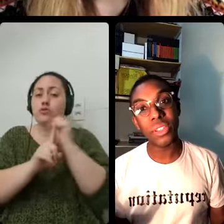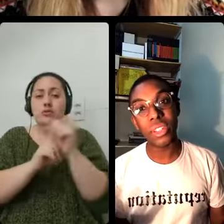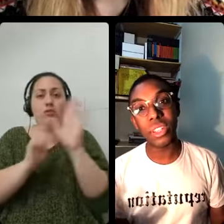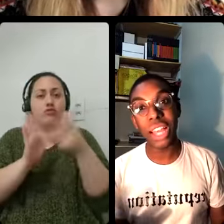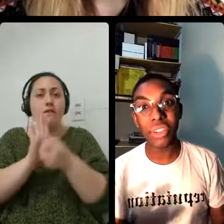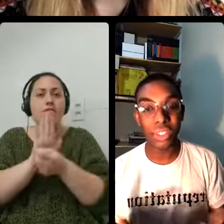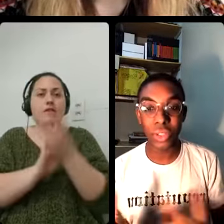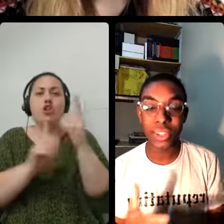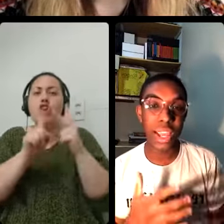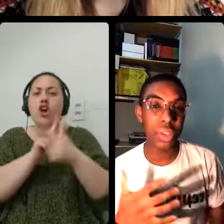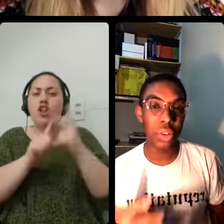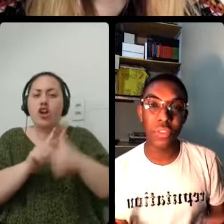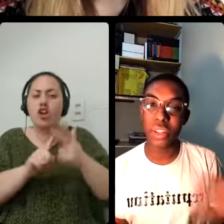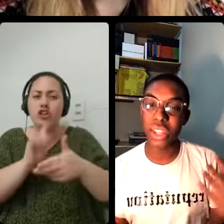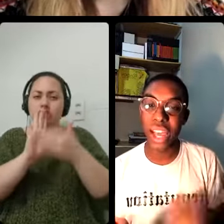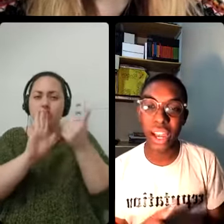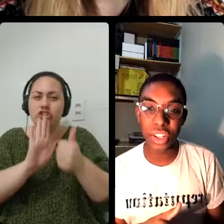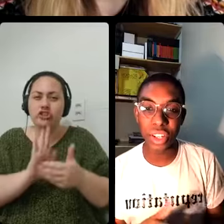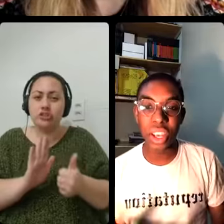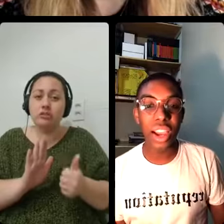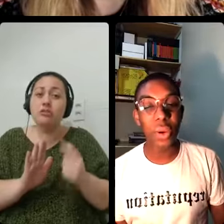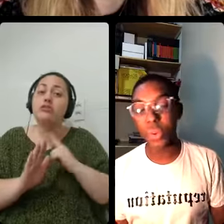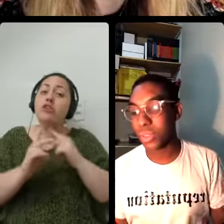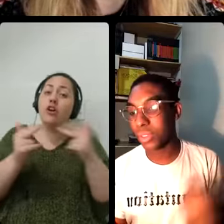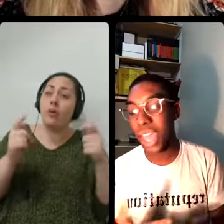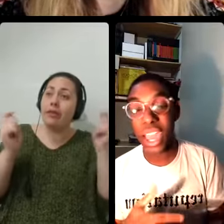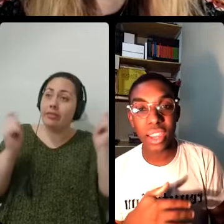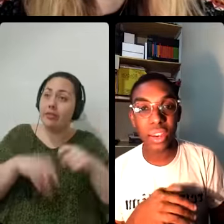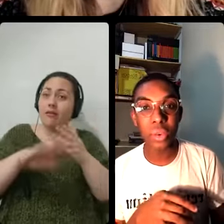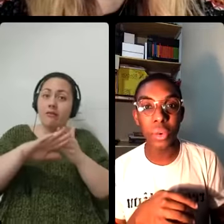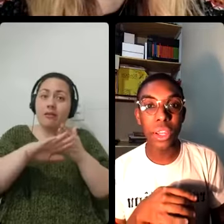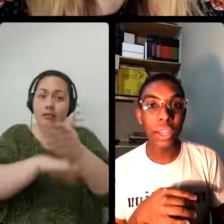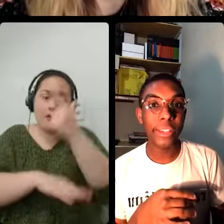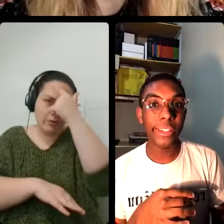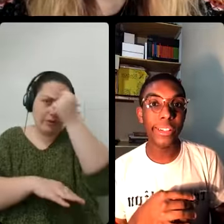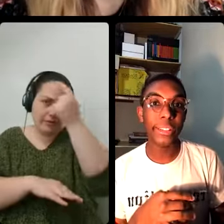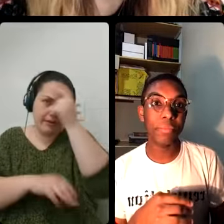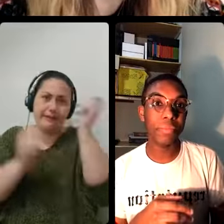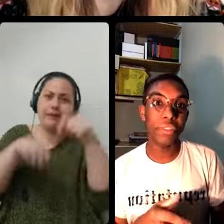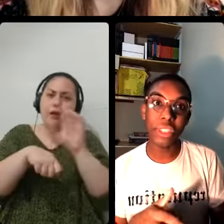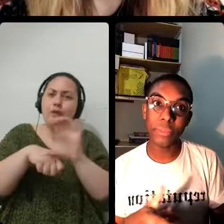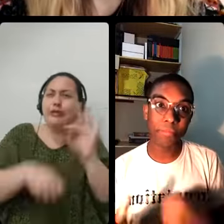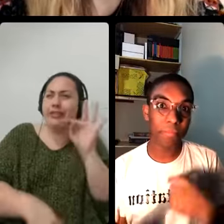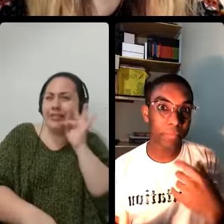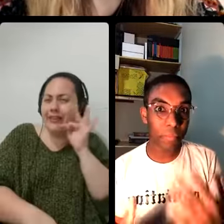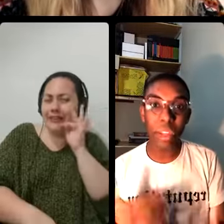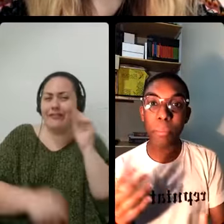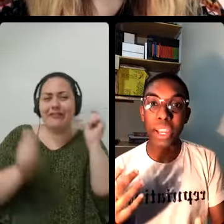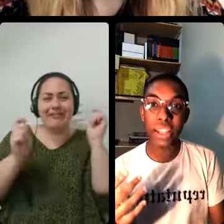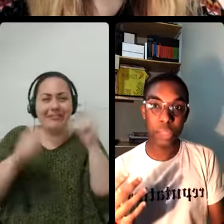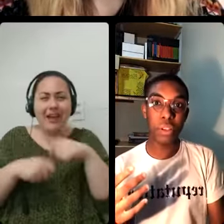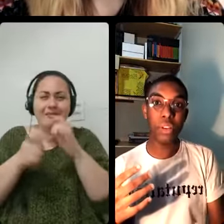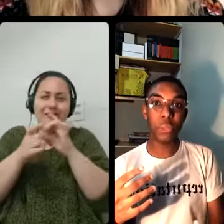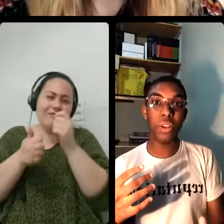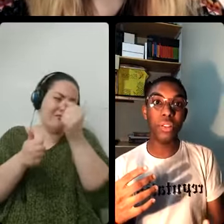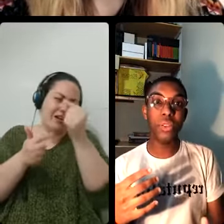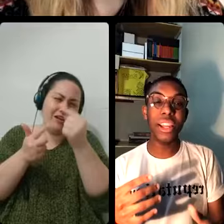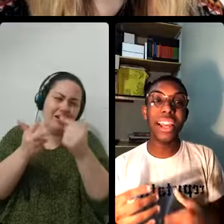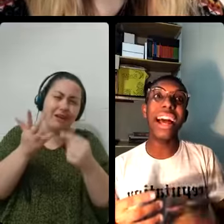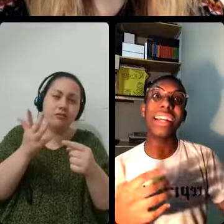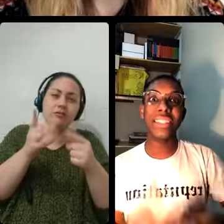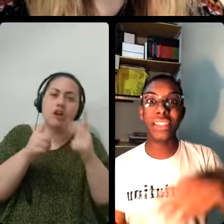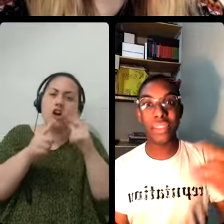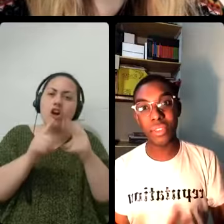muita coisa que estava dando acesso à universidade, a curso técnico, enfim, para que essas pessoas